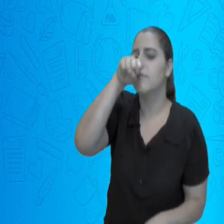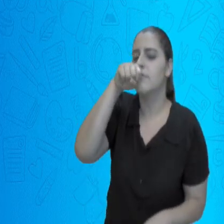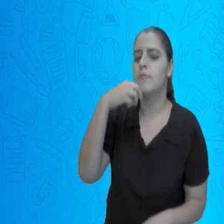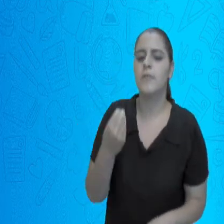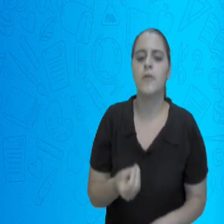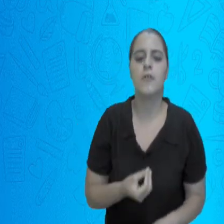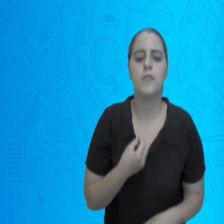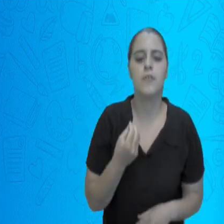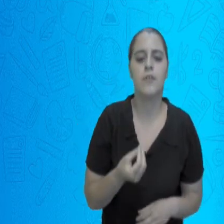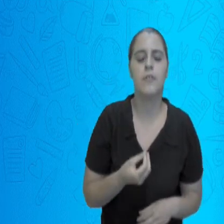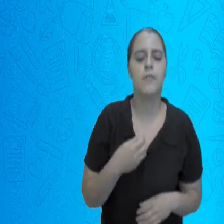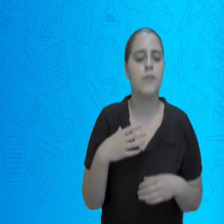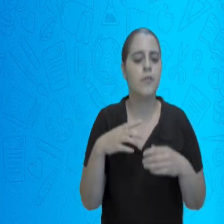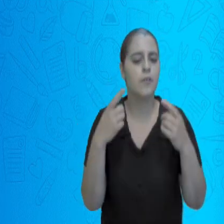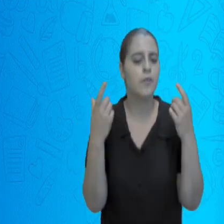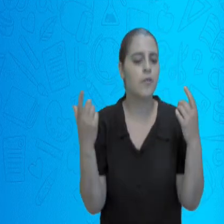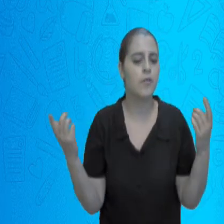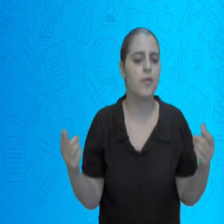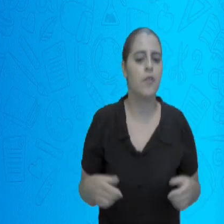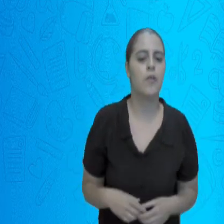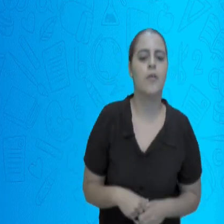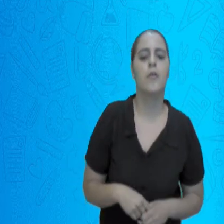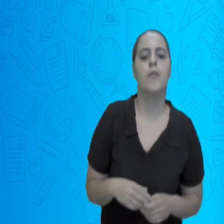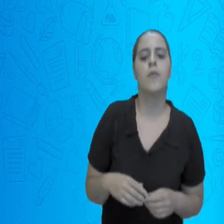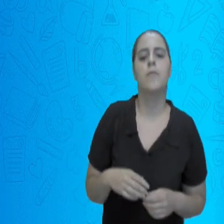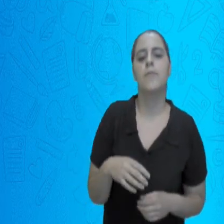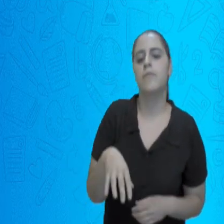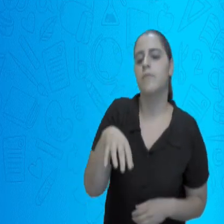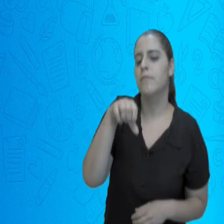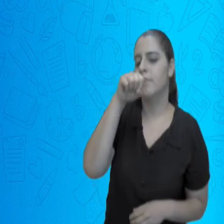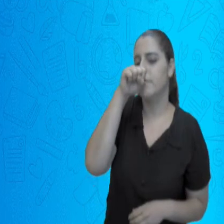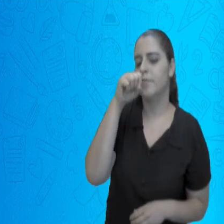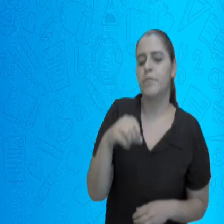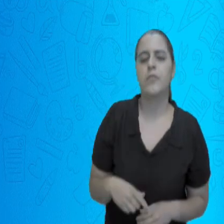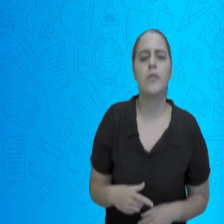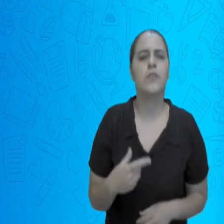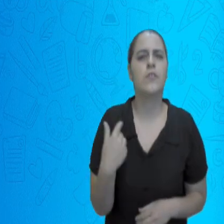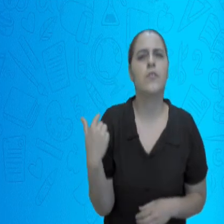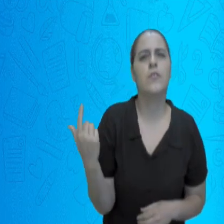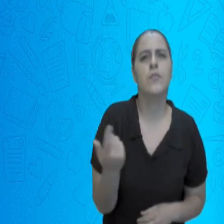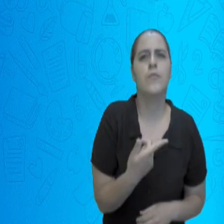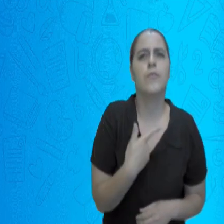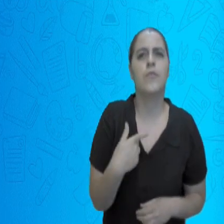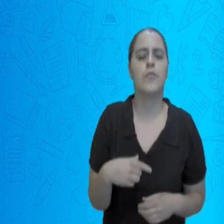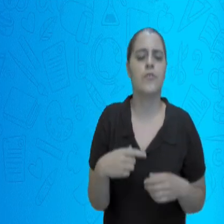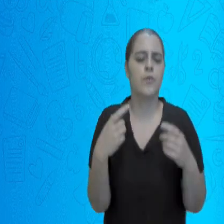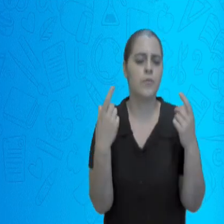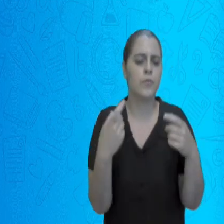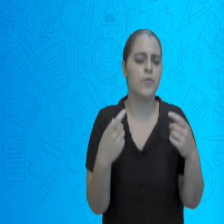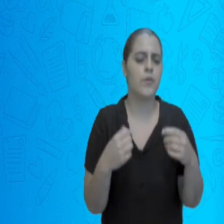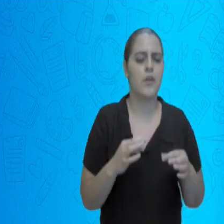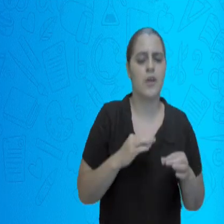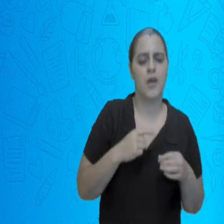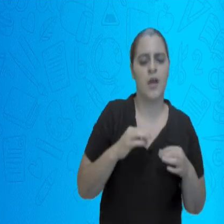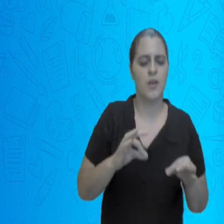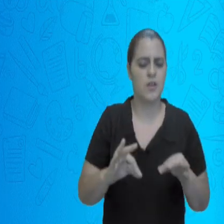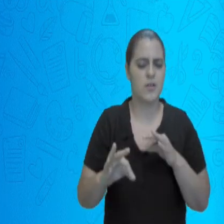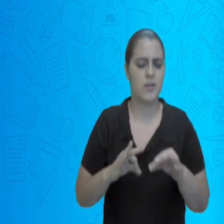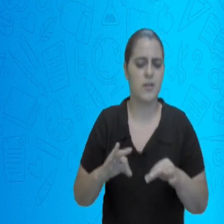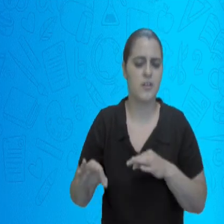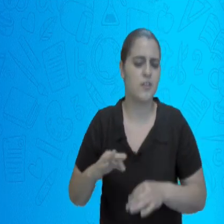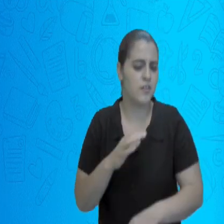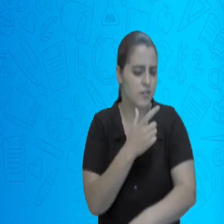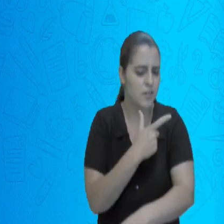vivendo respirando nessa atmosfera. Então, se nós tivermos um espaço bem organizado,